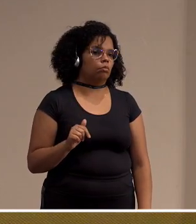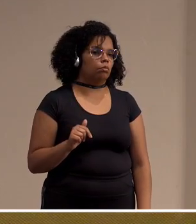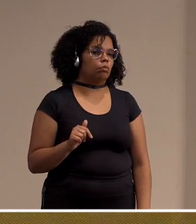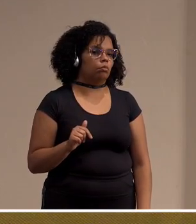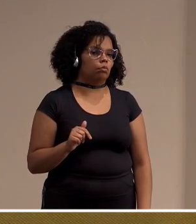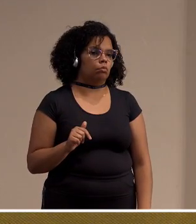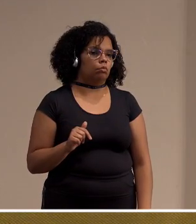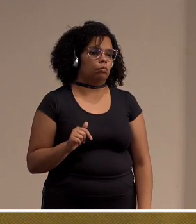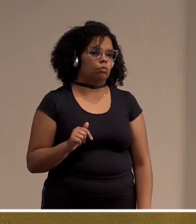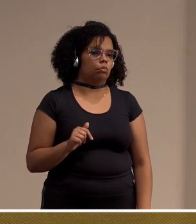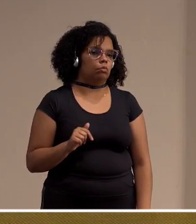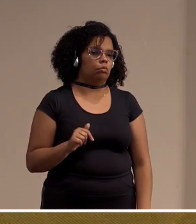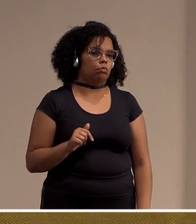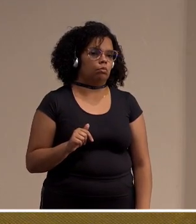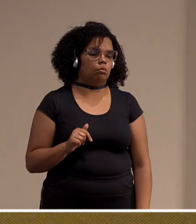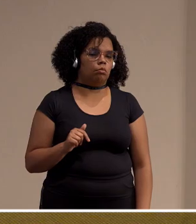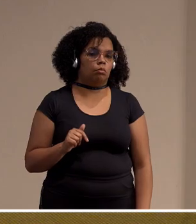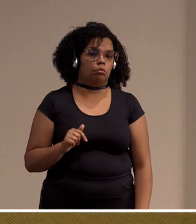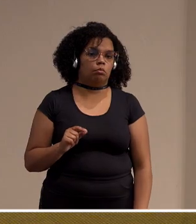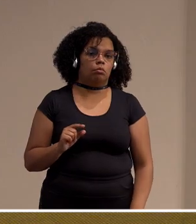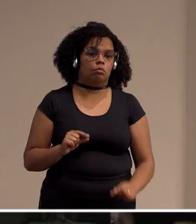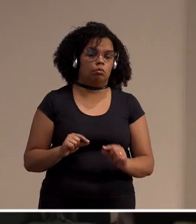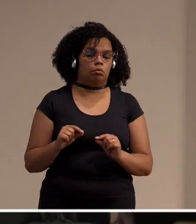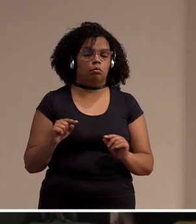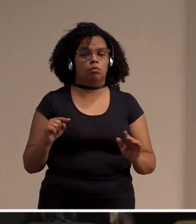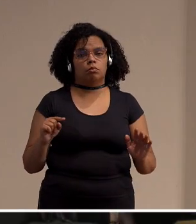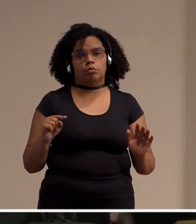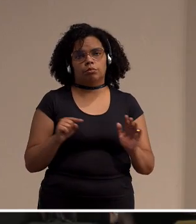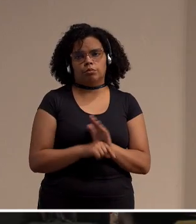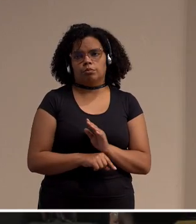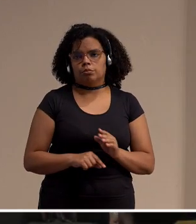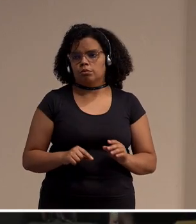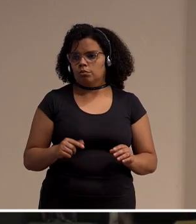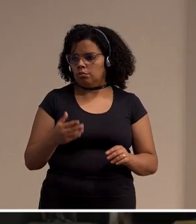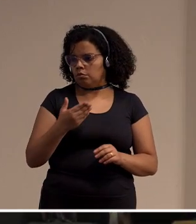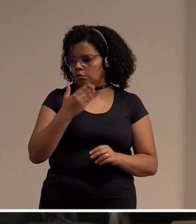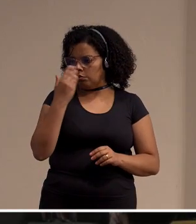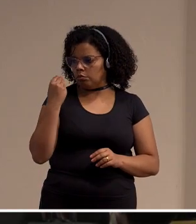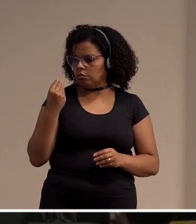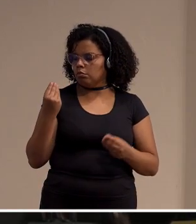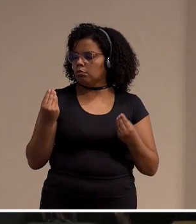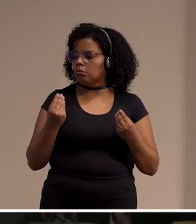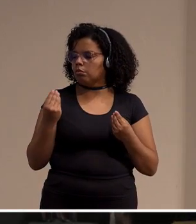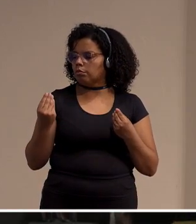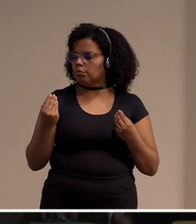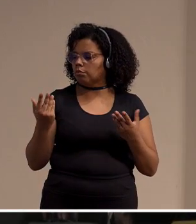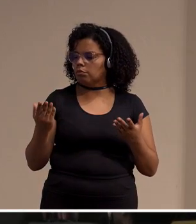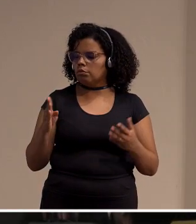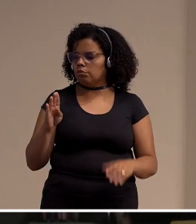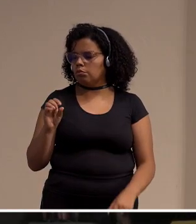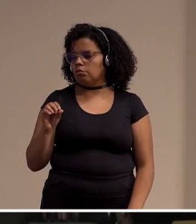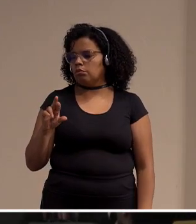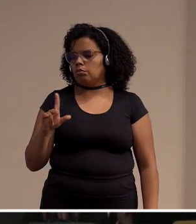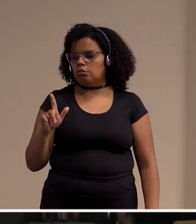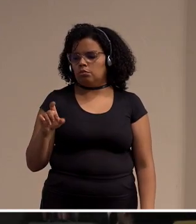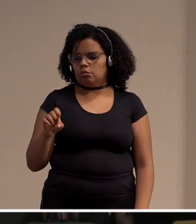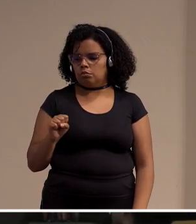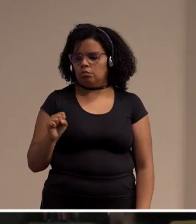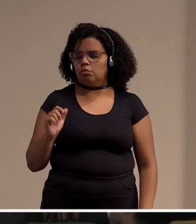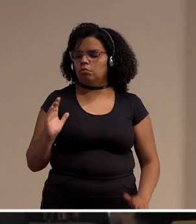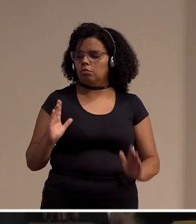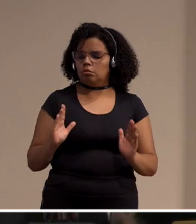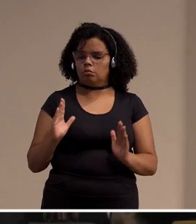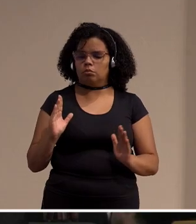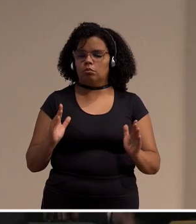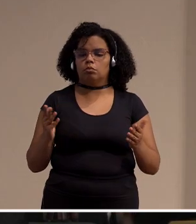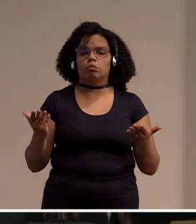qual era a pergunta de Borges? Era justamente um pouco sobre essa sombra de Borges, que parece que ela nunca... Em que momento ela